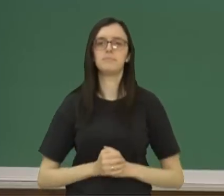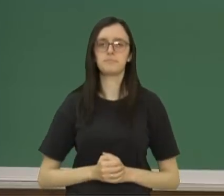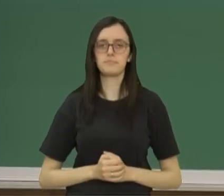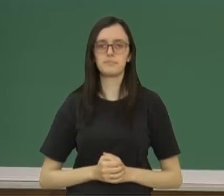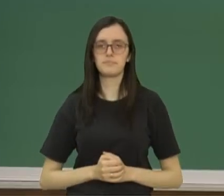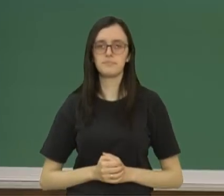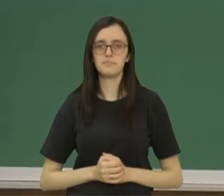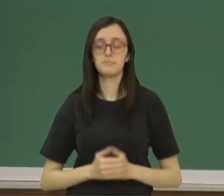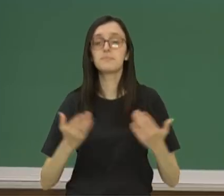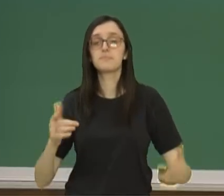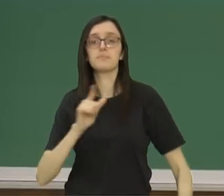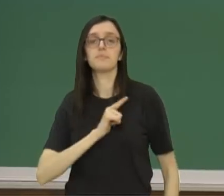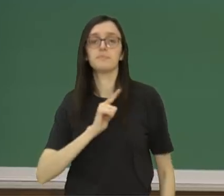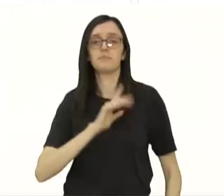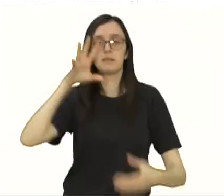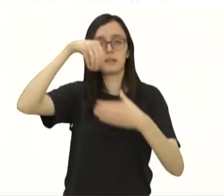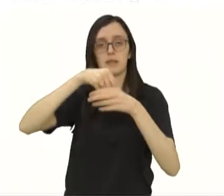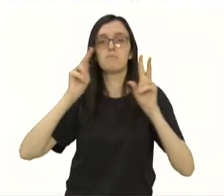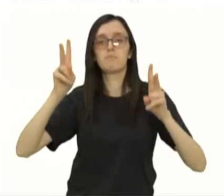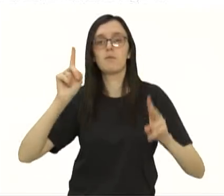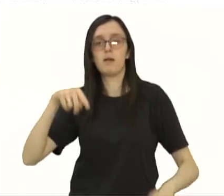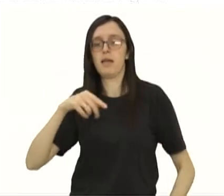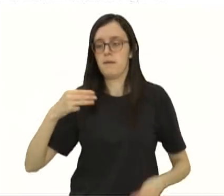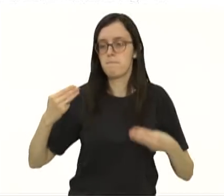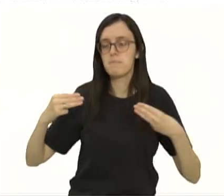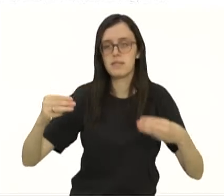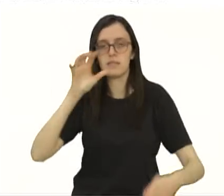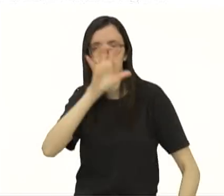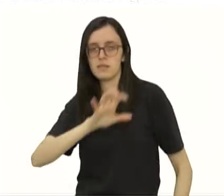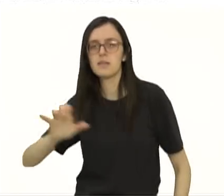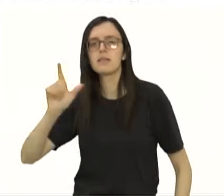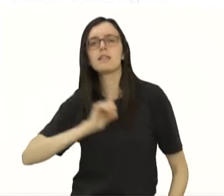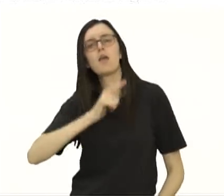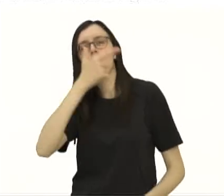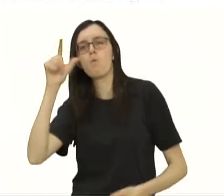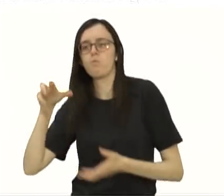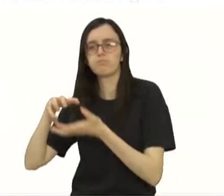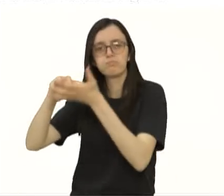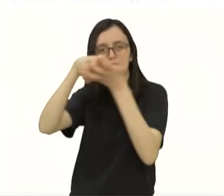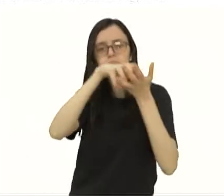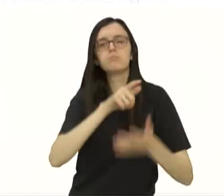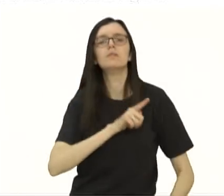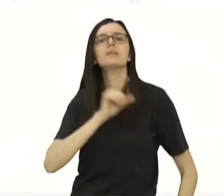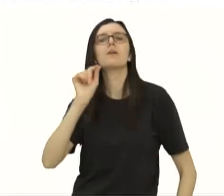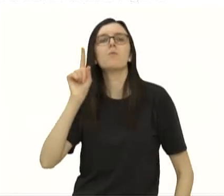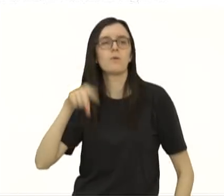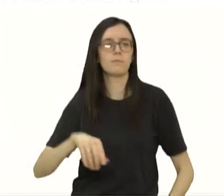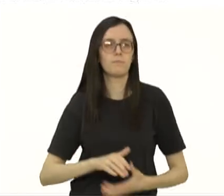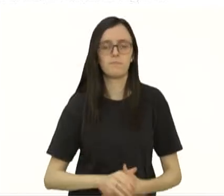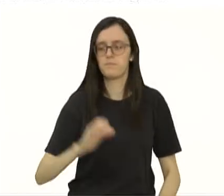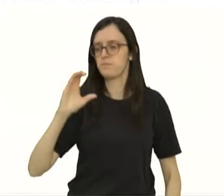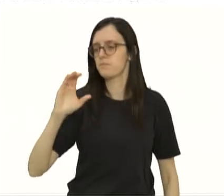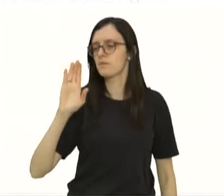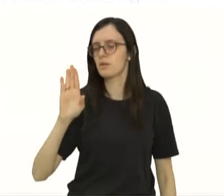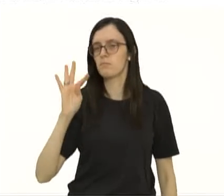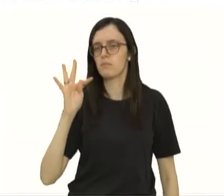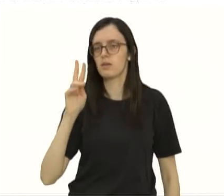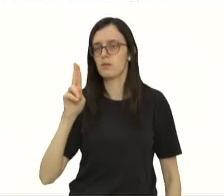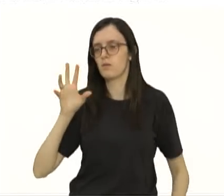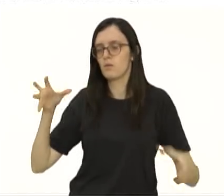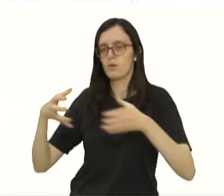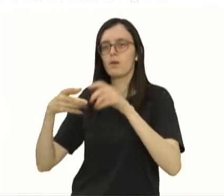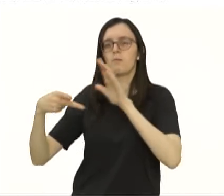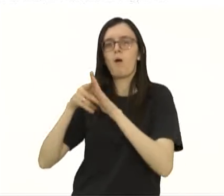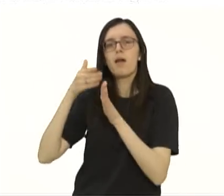E ainda existem dentro do Ministério Regional, além dessas agências, a CBTU, que é a Companhia Brasileira de